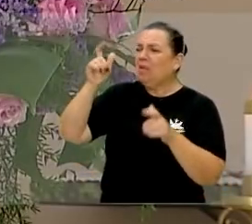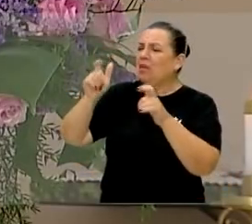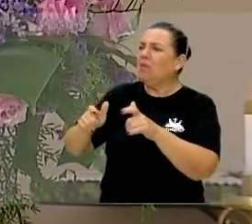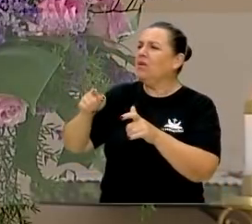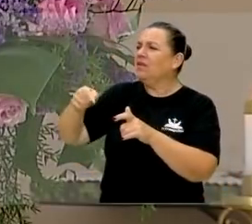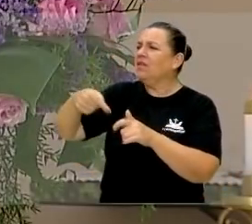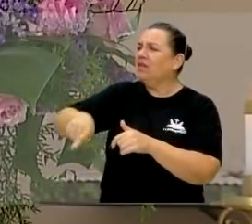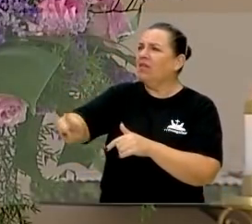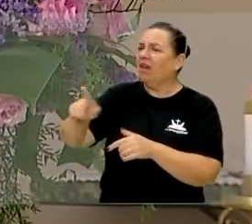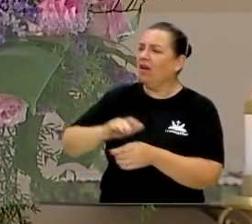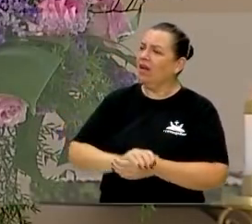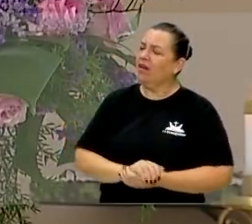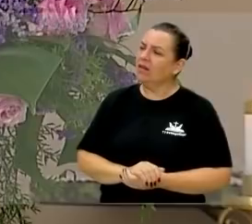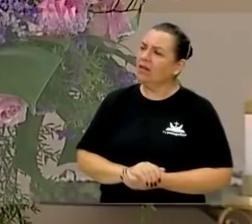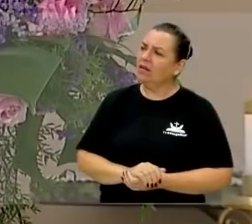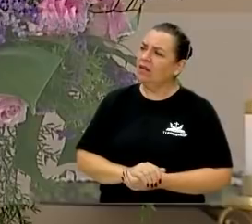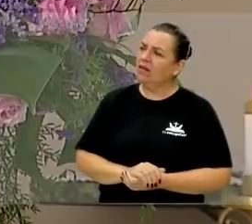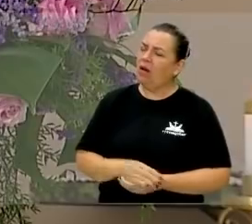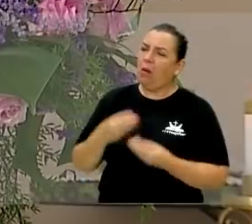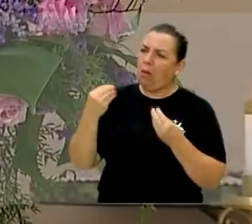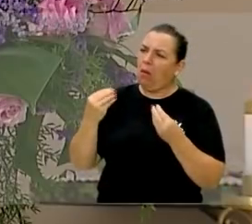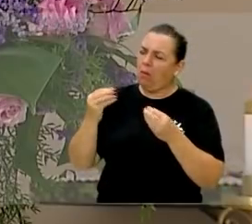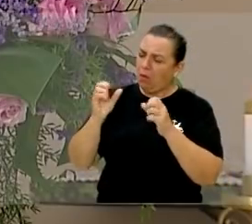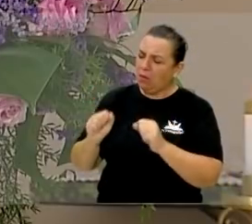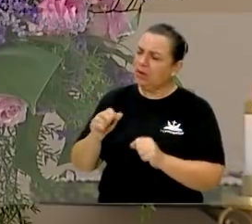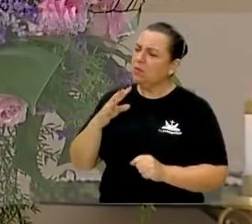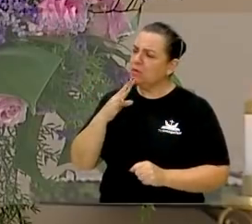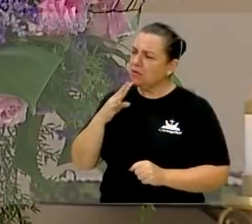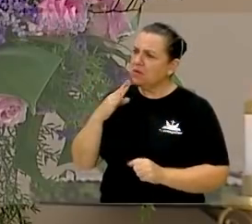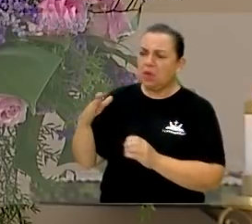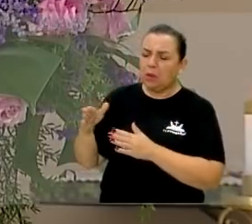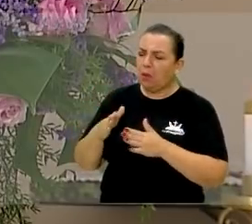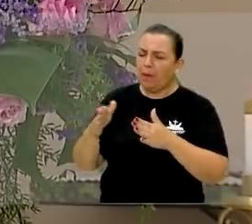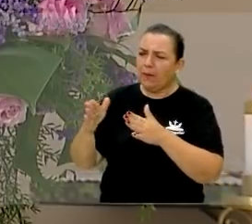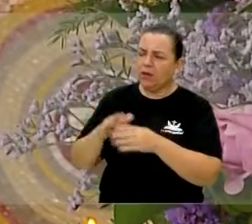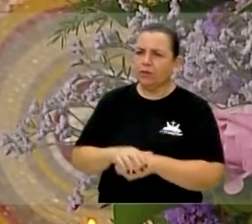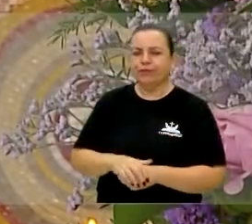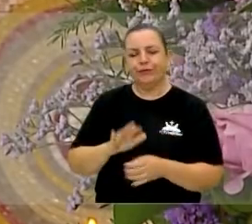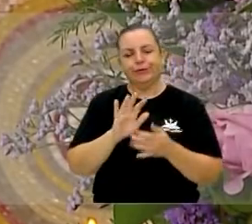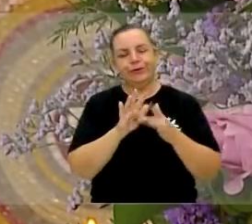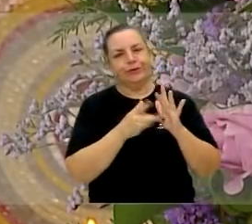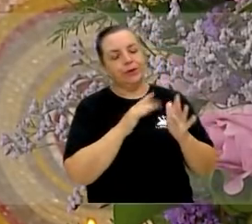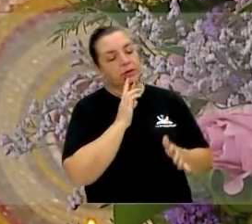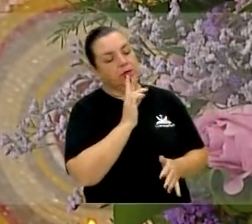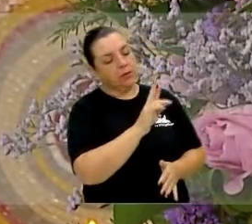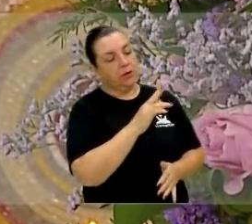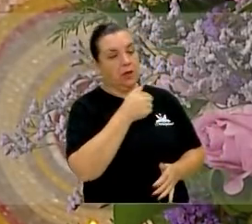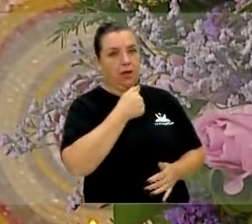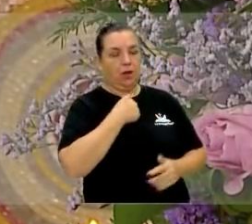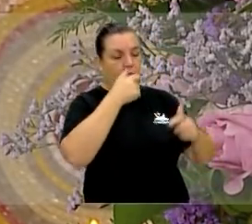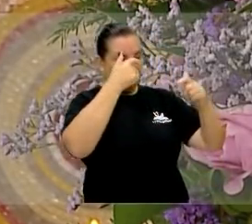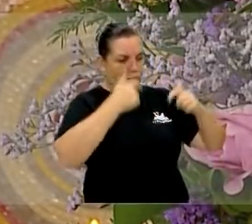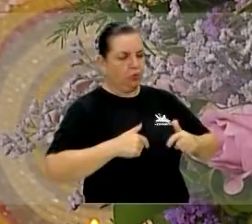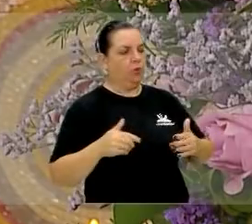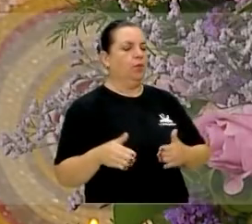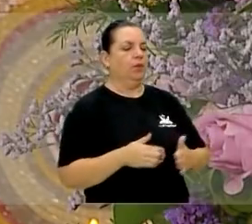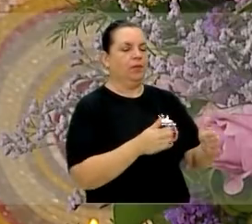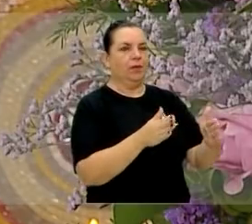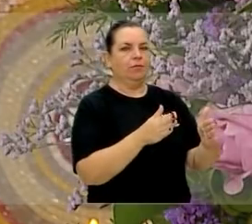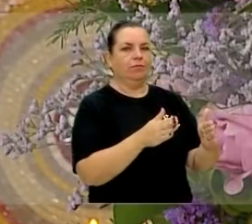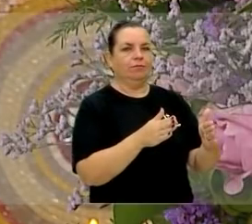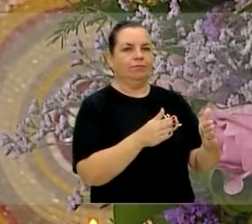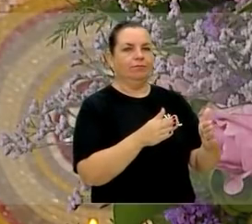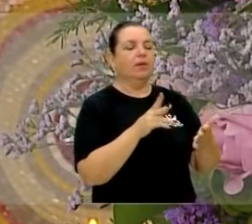vais. Como podemos conhecer o caminho? Jesus respondeu: eu sou o caminho,